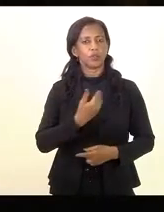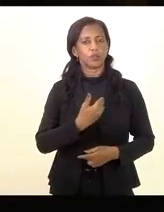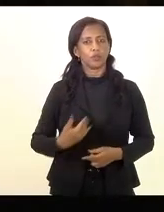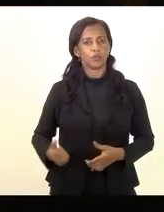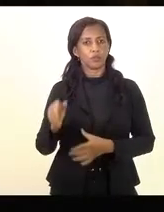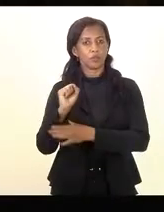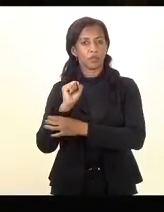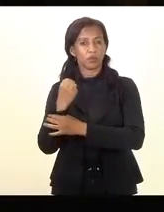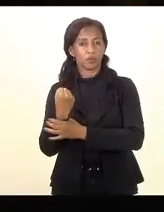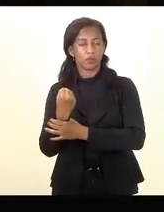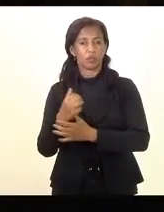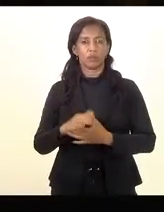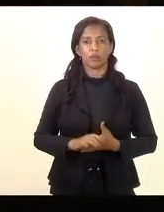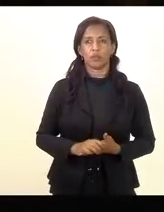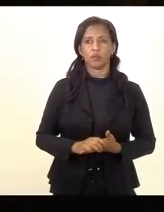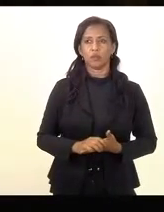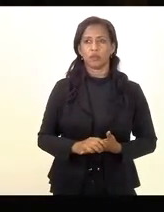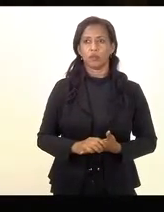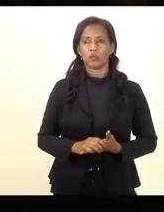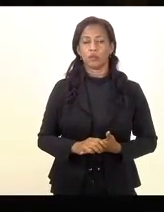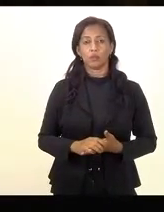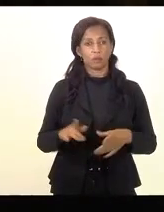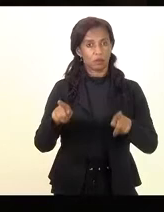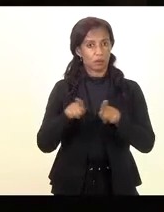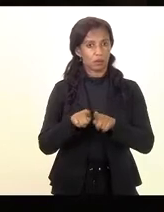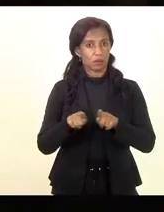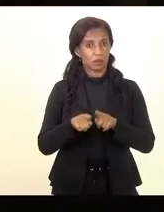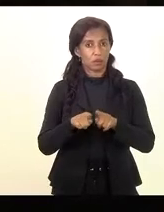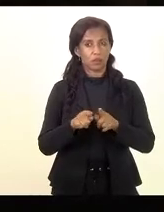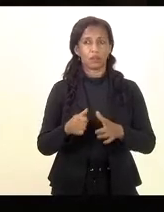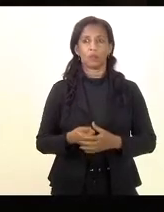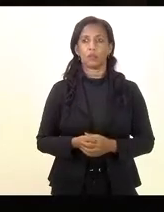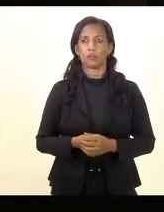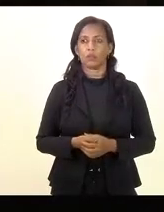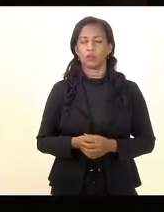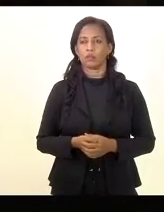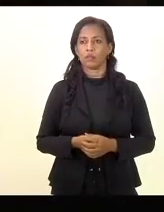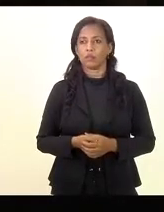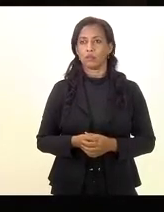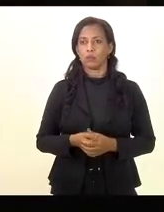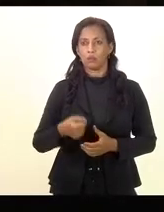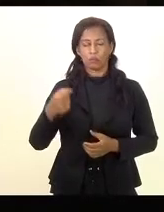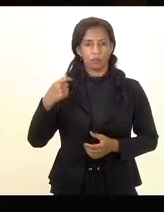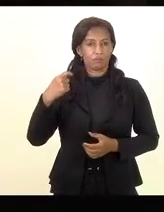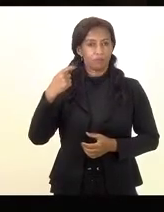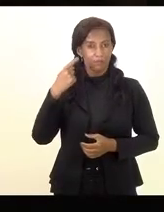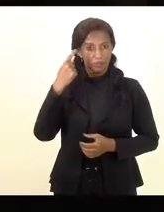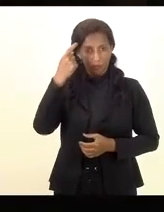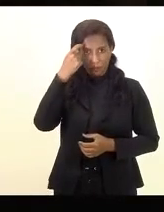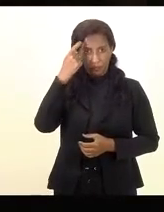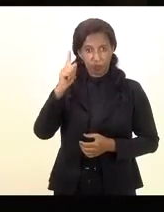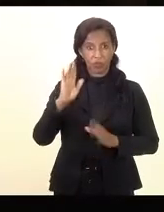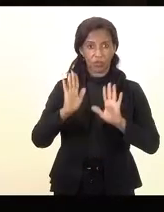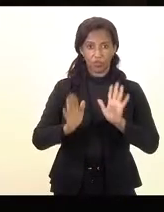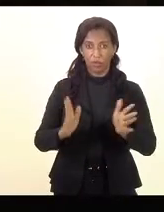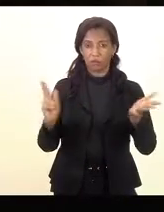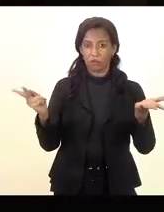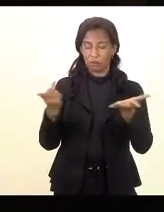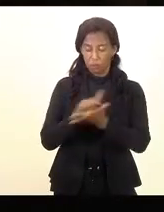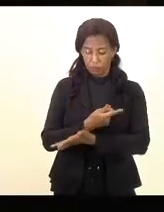Janeiro inclusive senhora presidente para que a senhora possa ter uma noção a gente já teve